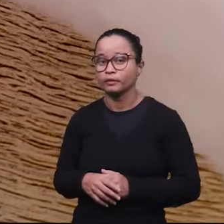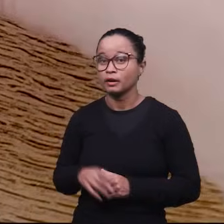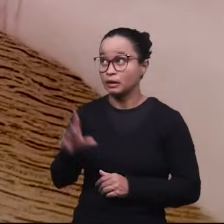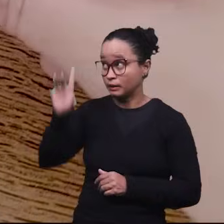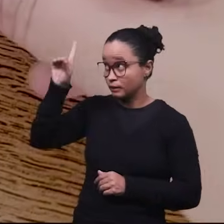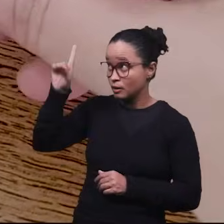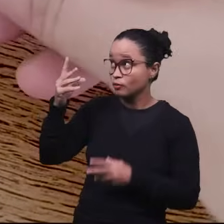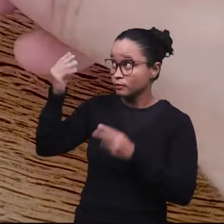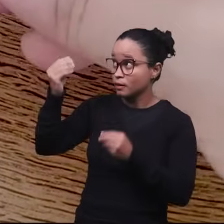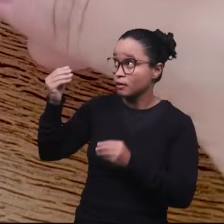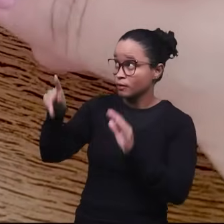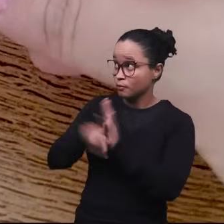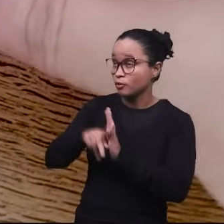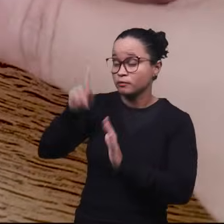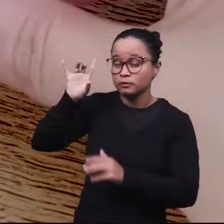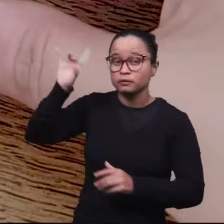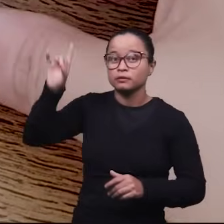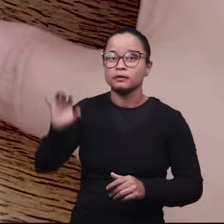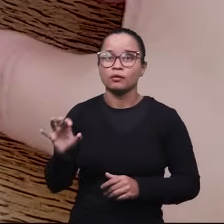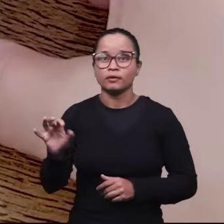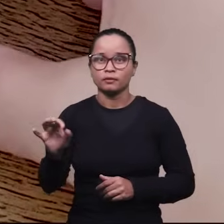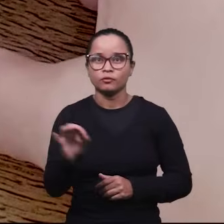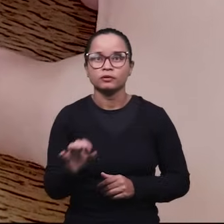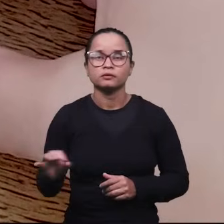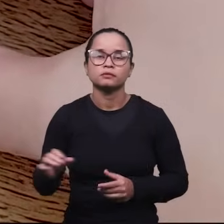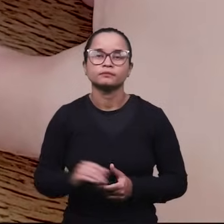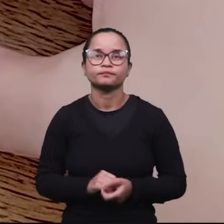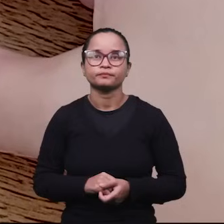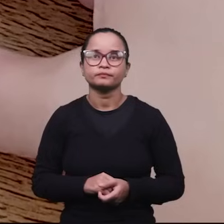Deus. Essa moeda aí tem